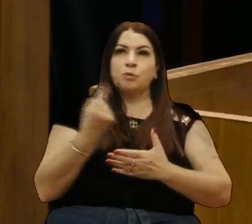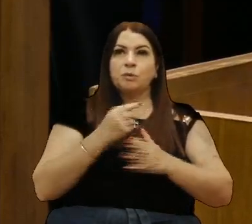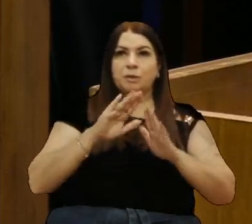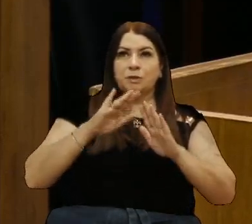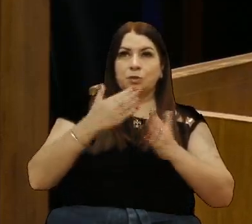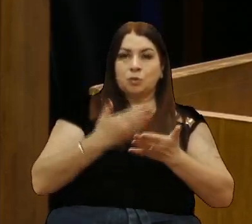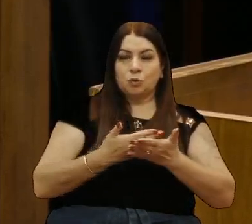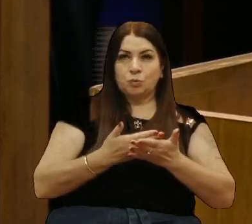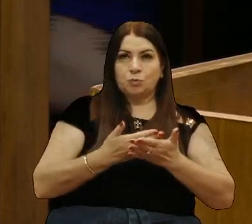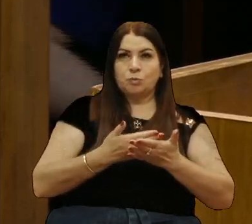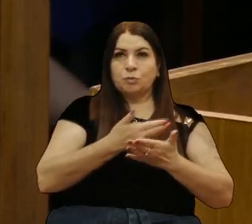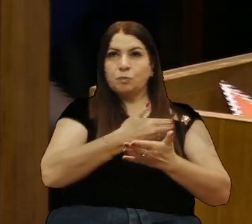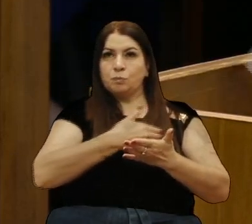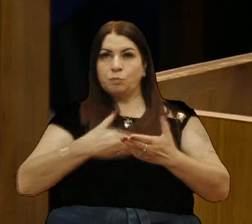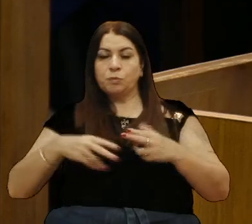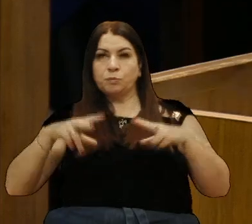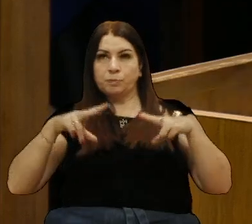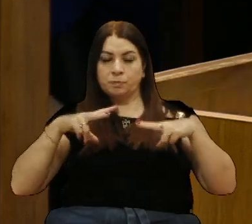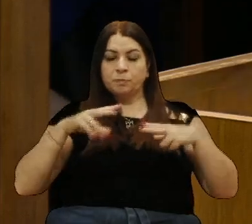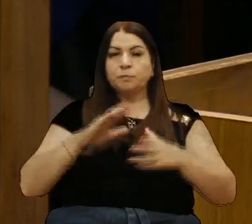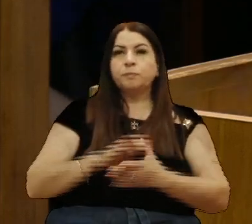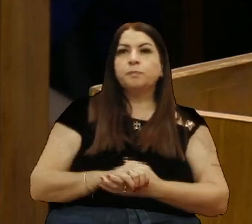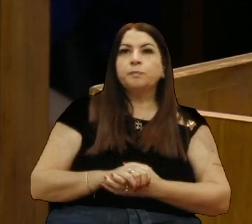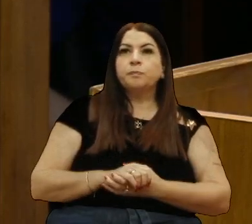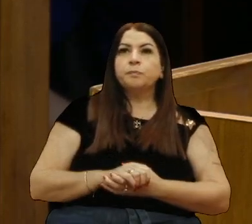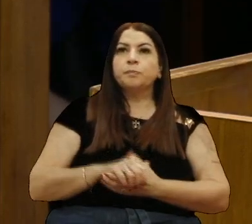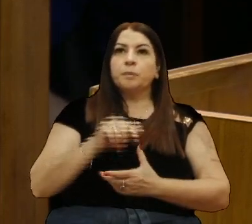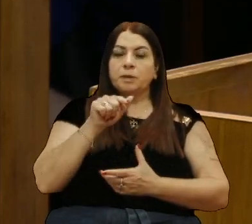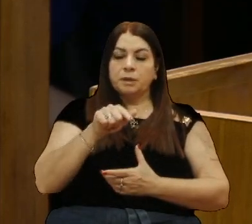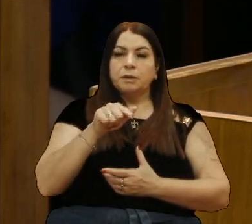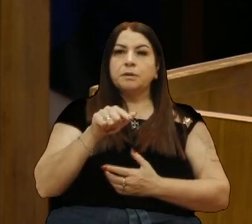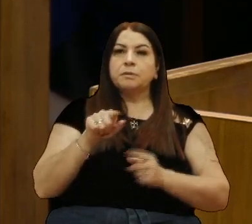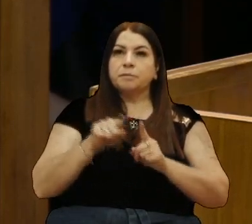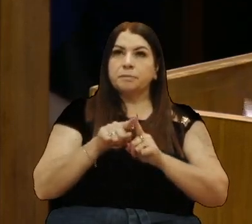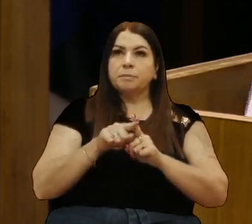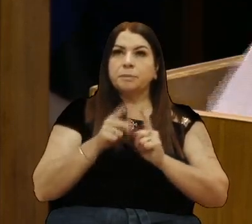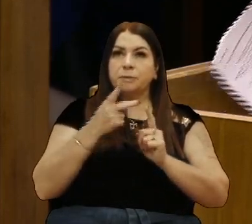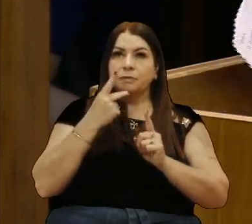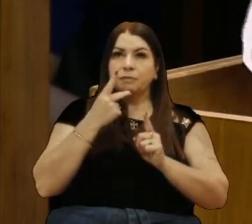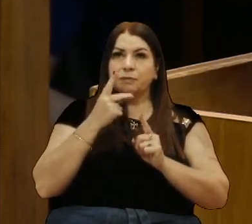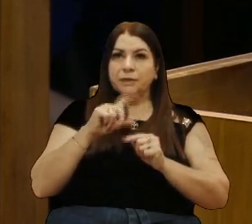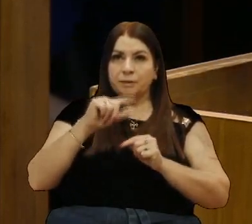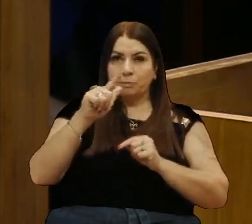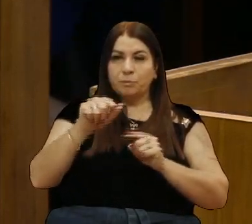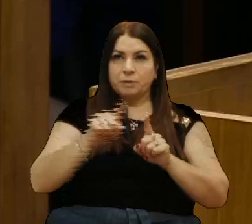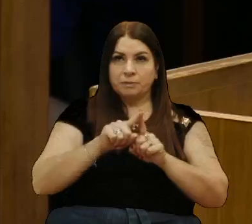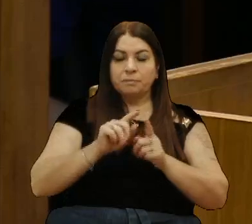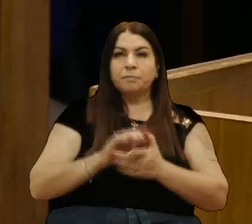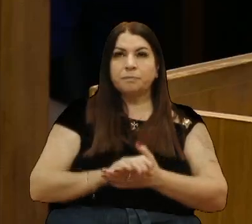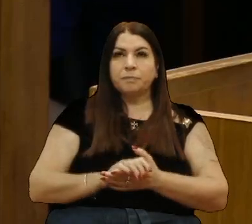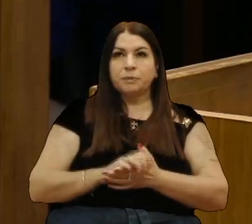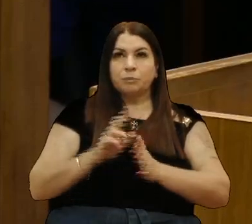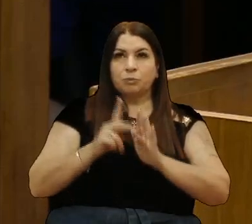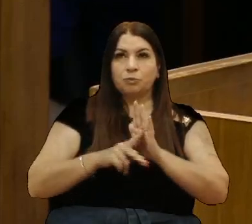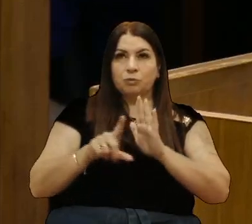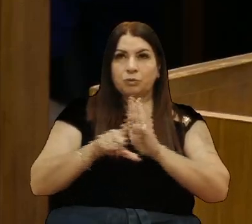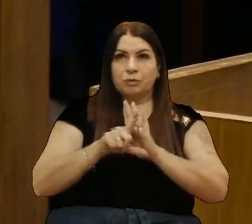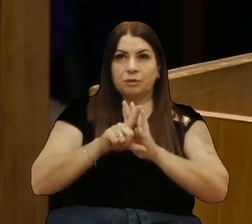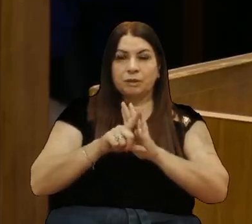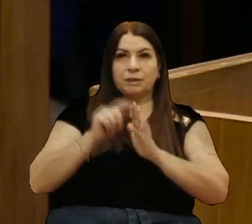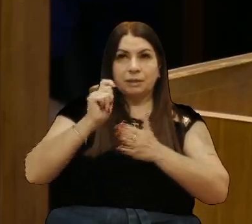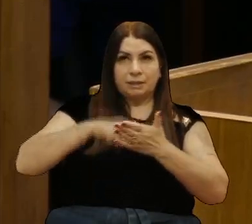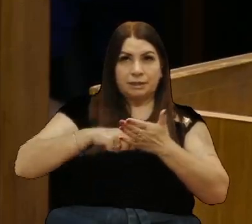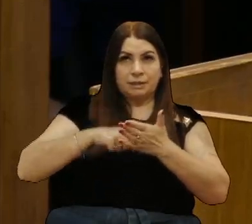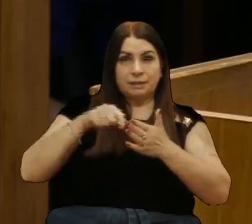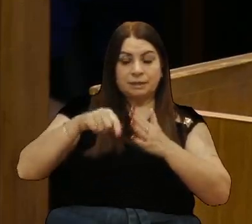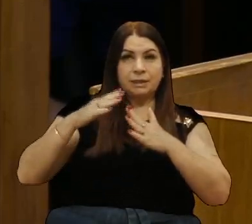escolas, sendo elas público ou privadas, né? E aqui eu queria falar que logo em seguida do nosso projeto de lei ser protocolado